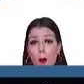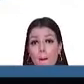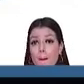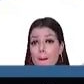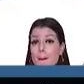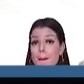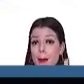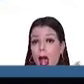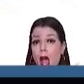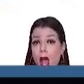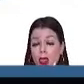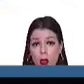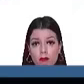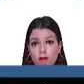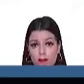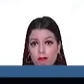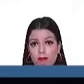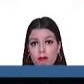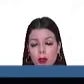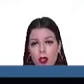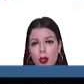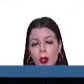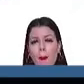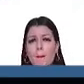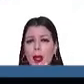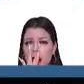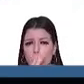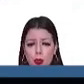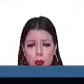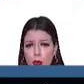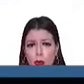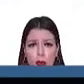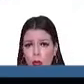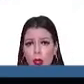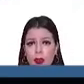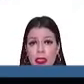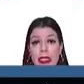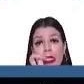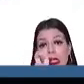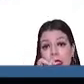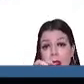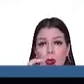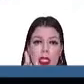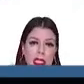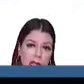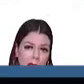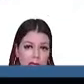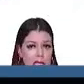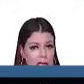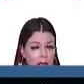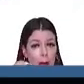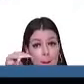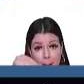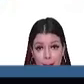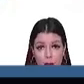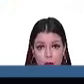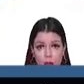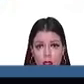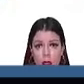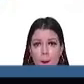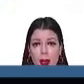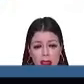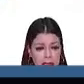pânico. Essa é uma novidade. Em pouquíssimo tempo, até 5, 6 minutos, uma força